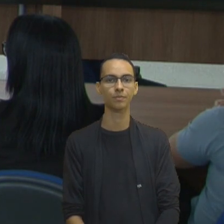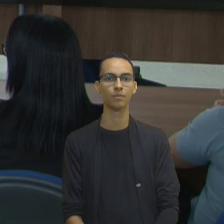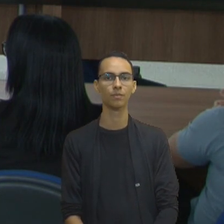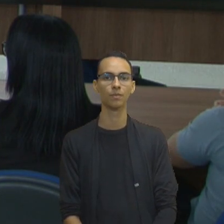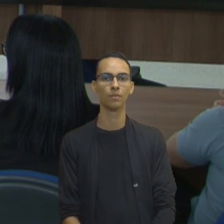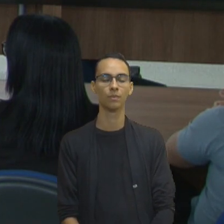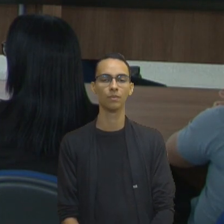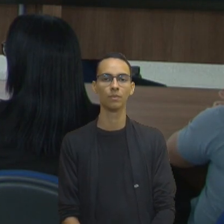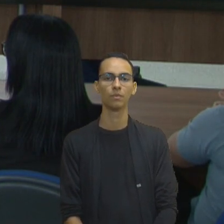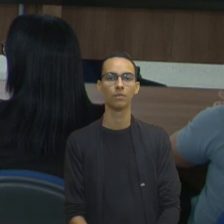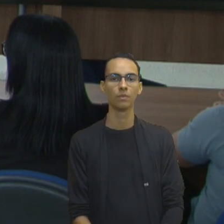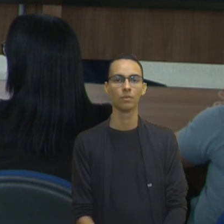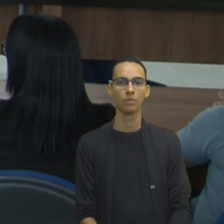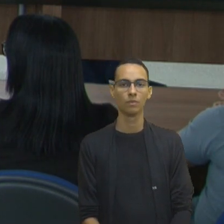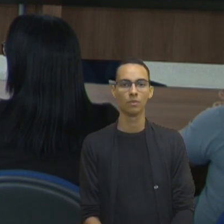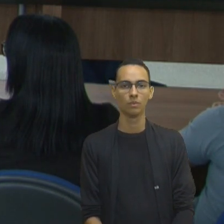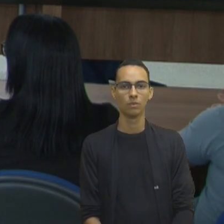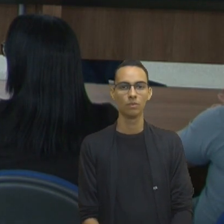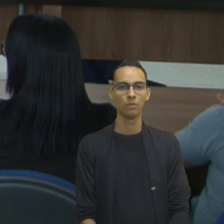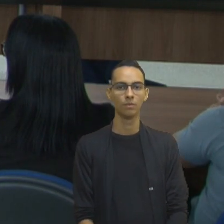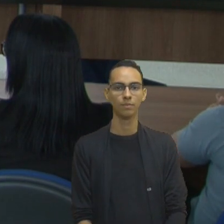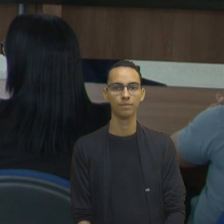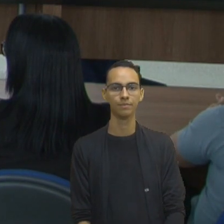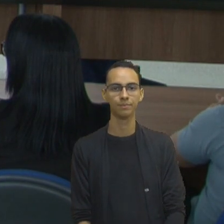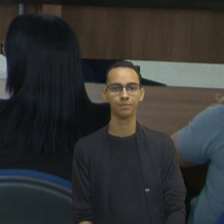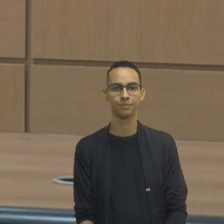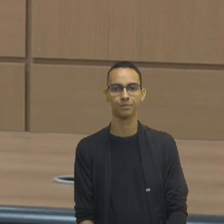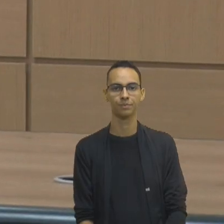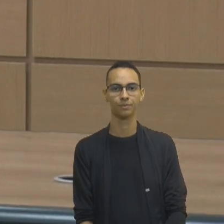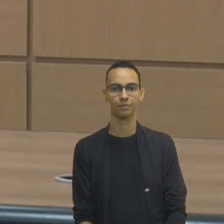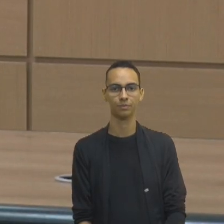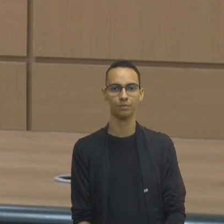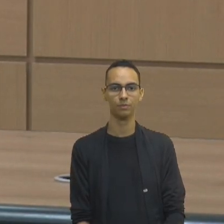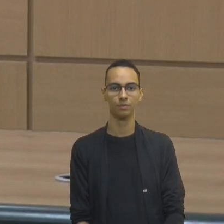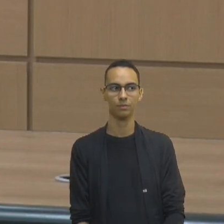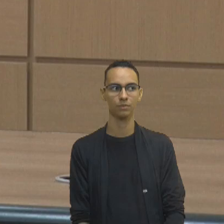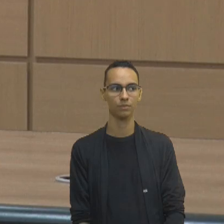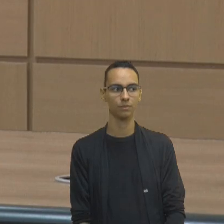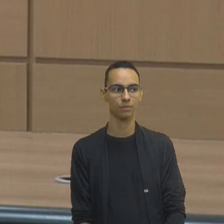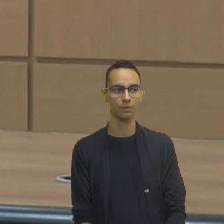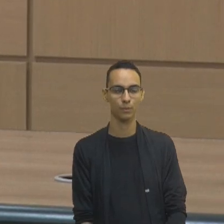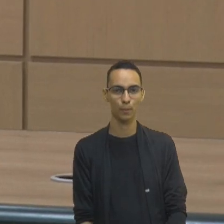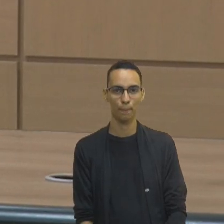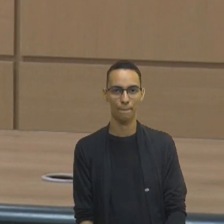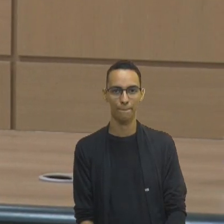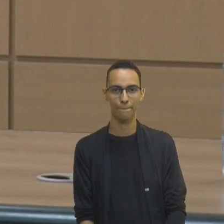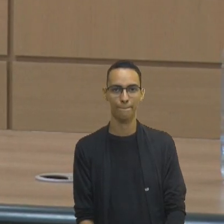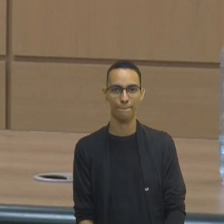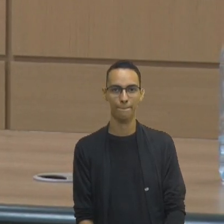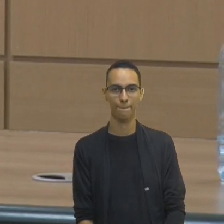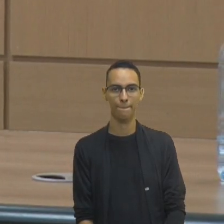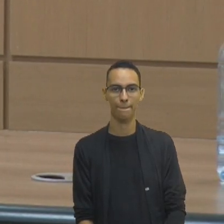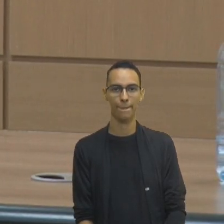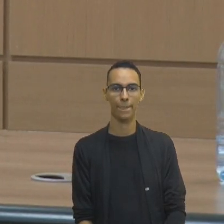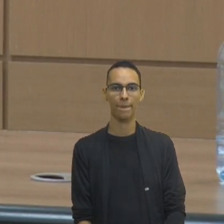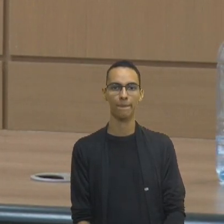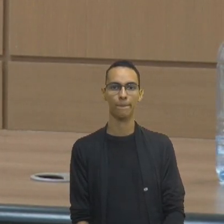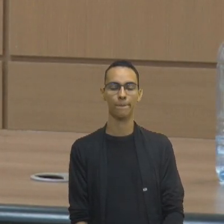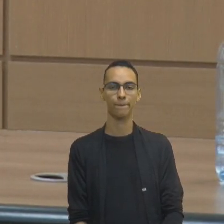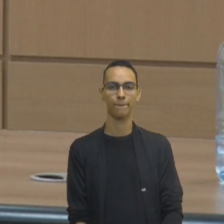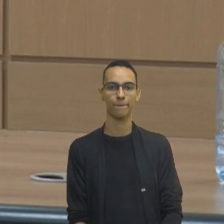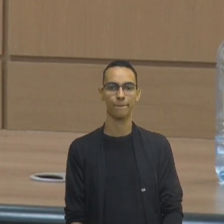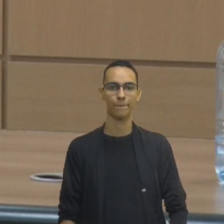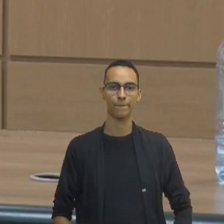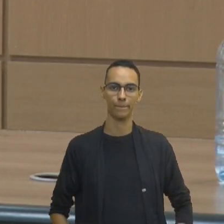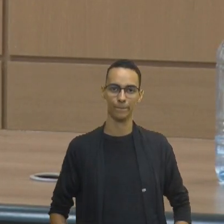Catarina, então eu passo a palavra primeiro para a Larissa, do DCE, que tinha feito inscrição, e depois para